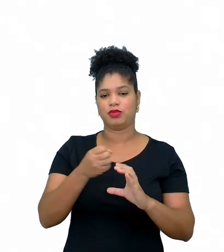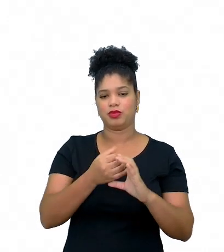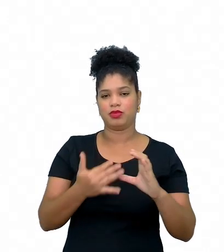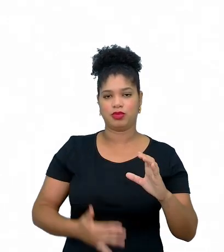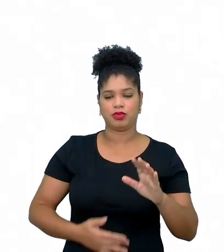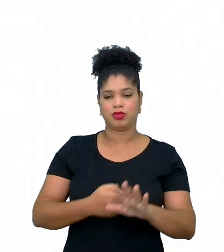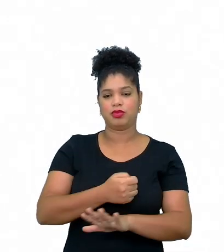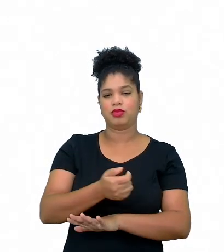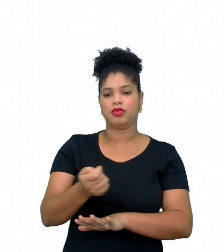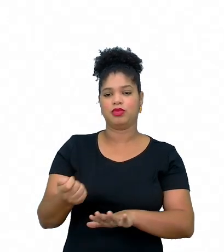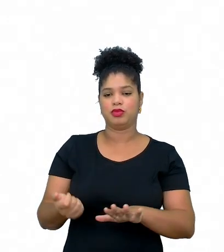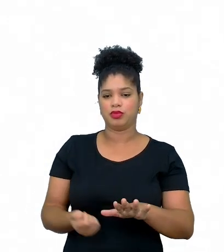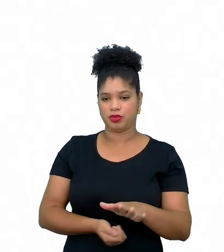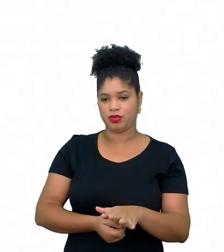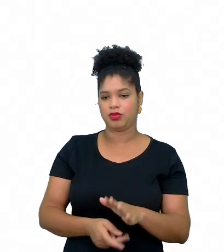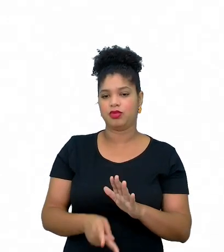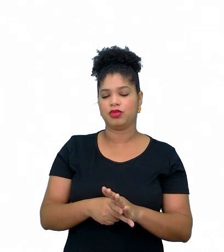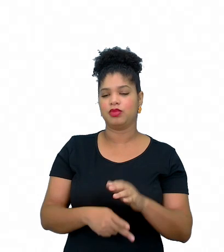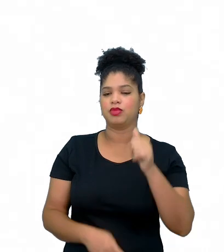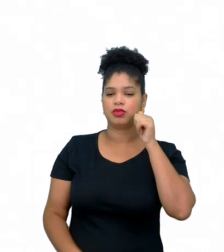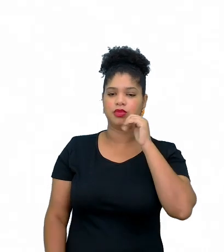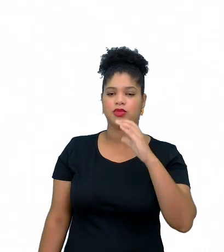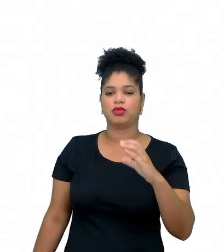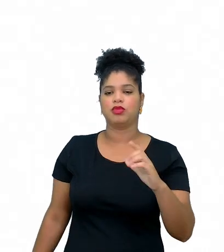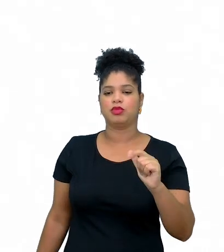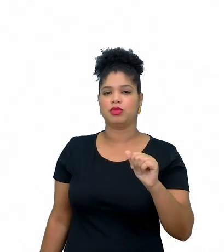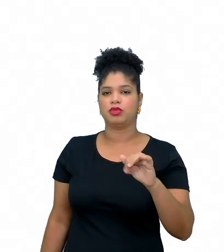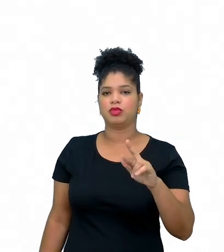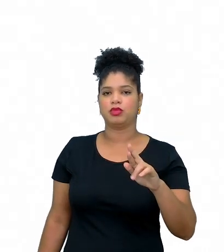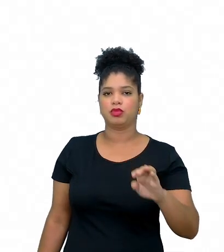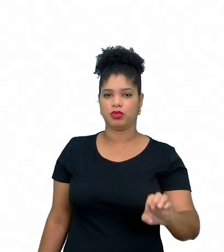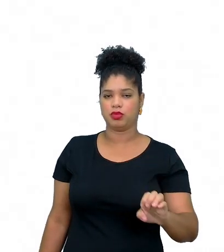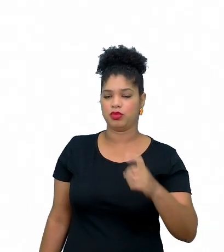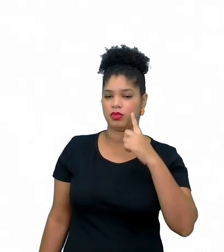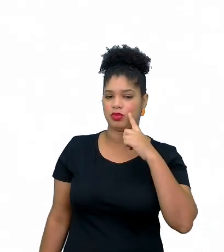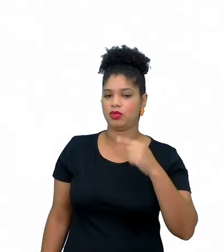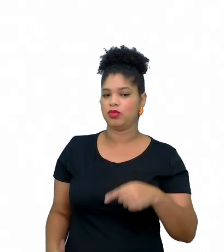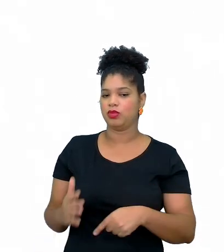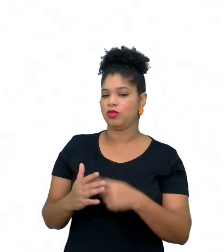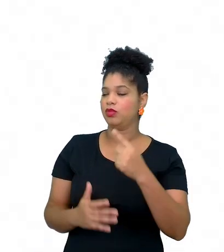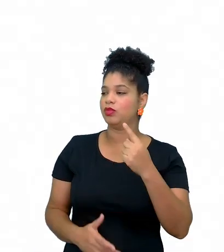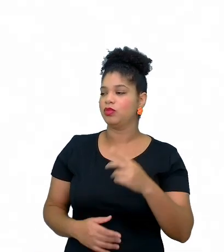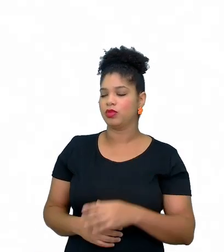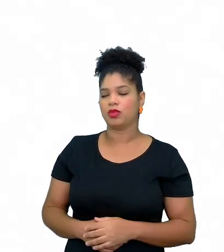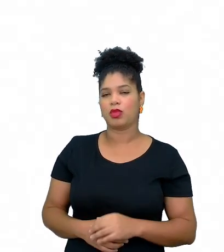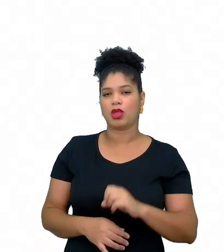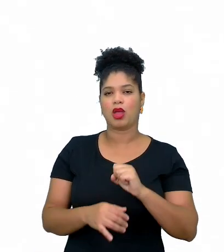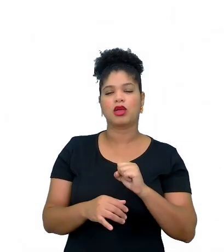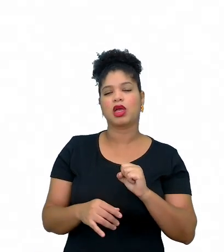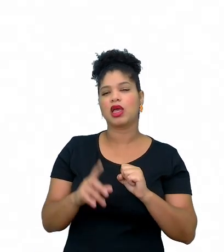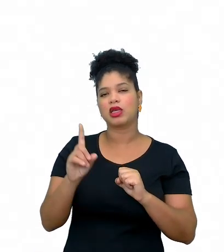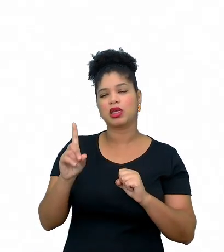fake news. E a primeira delas é o seguinte: 1. Sátira ou paródia.